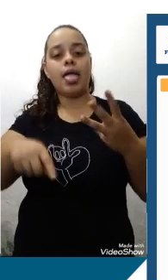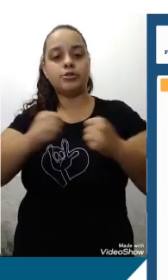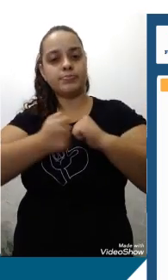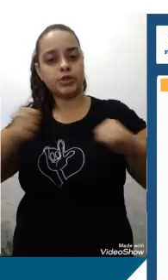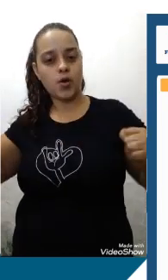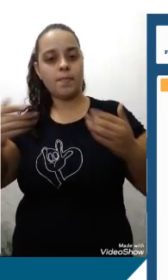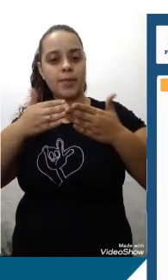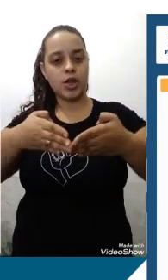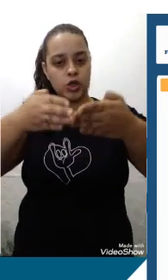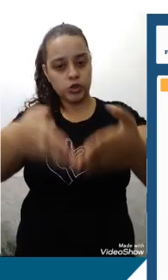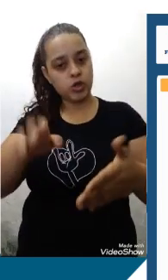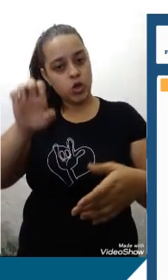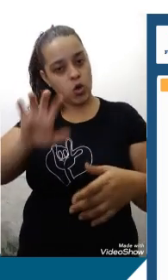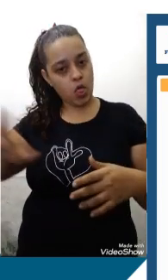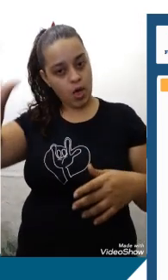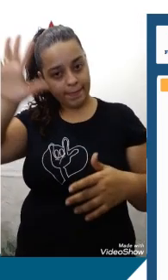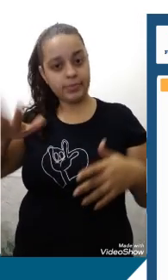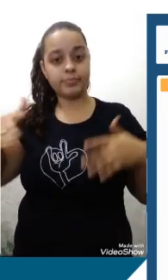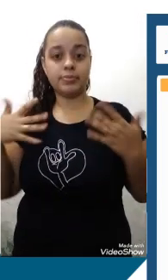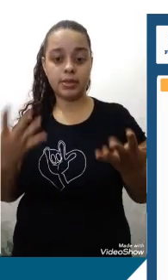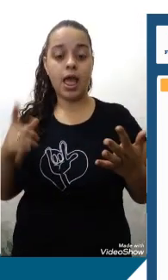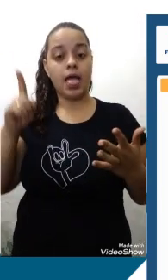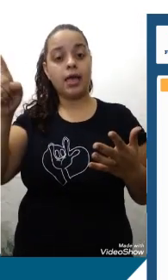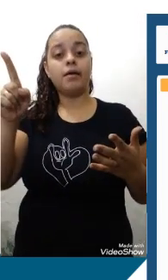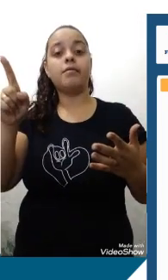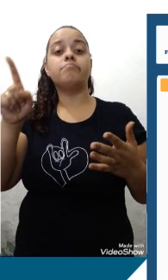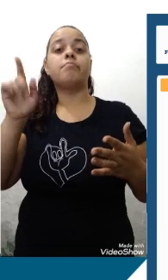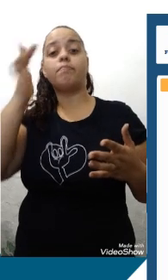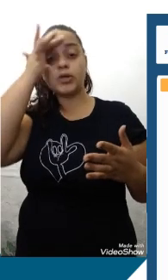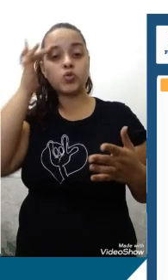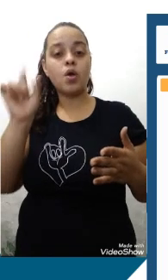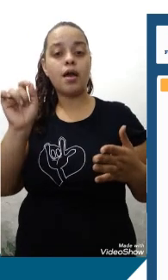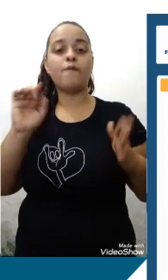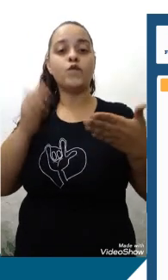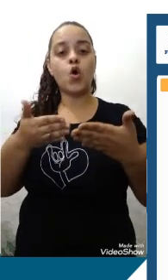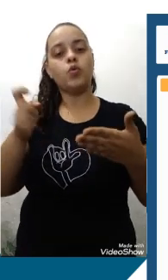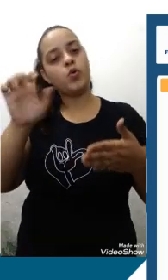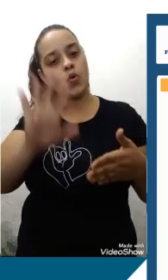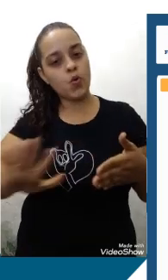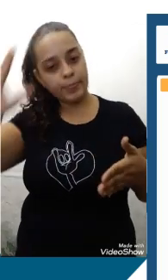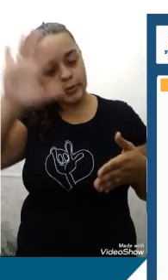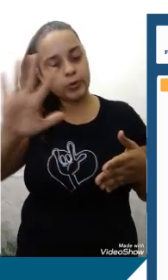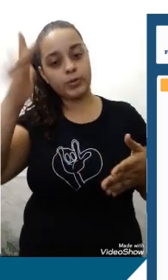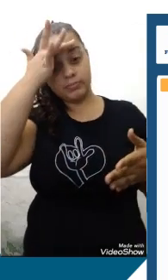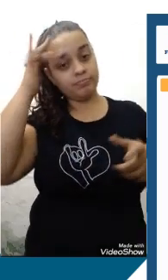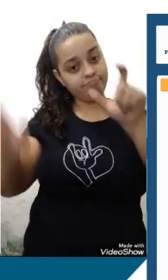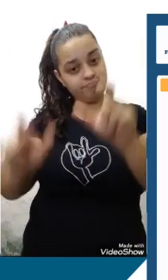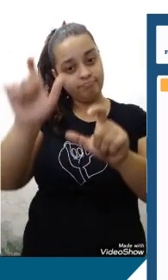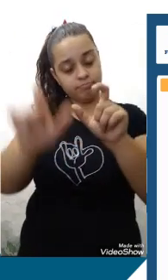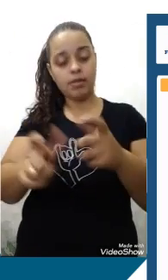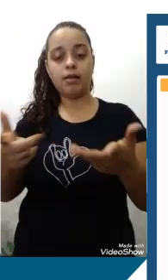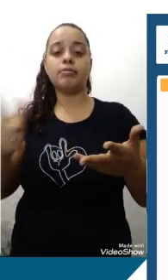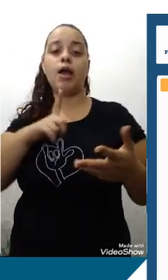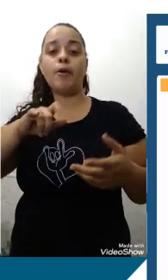marítima europeia, o que quer dizer que ela foi realizada pelos europeus. O que talvez seja um pouco óbvio demais, porém dá a oportunidade para a